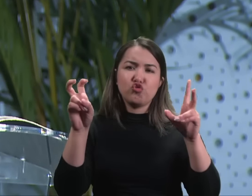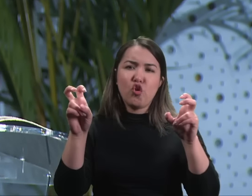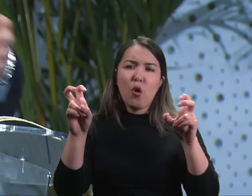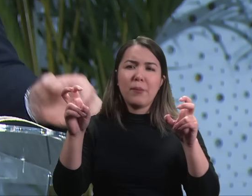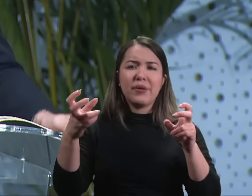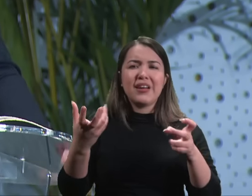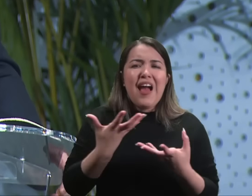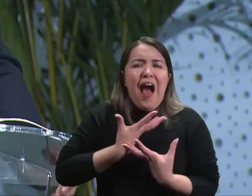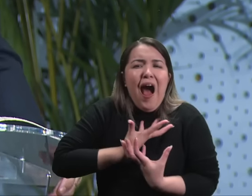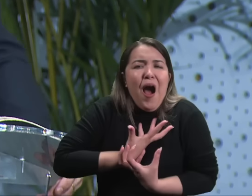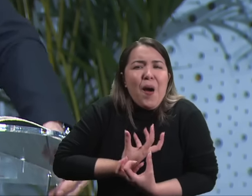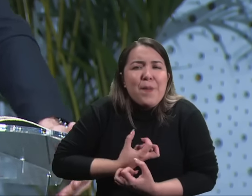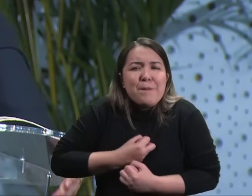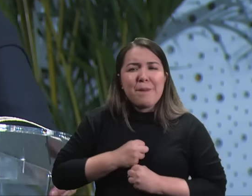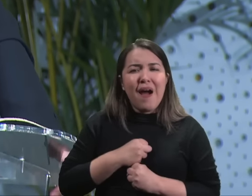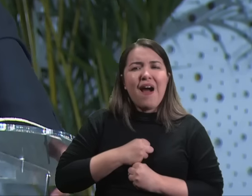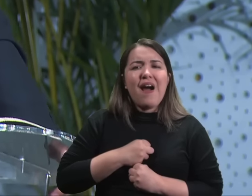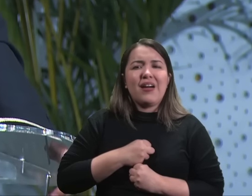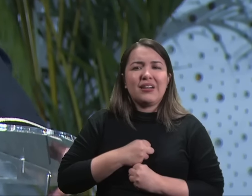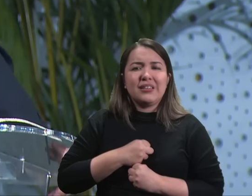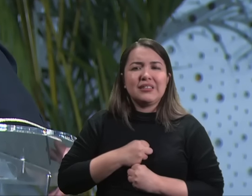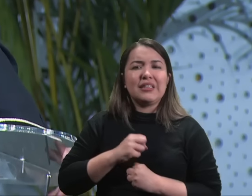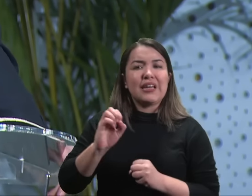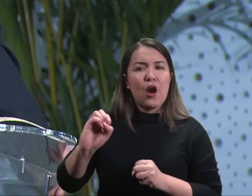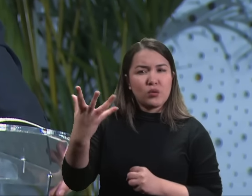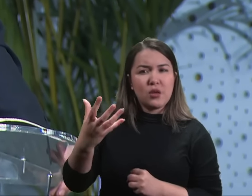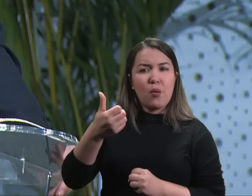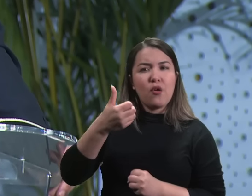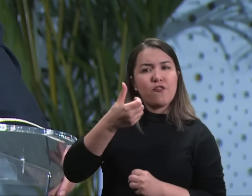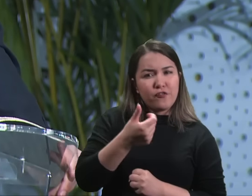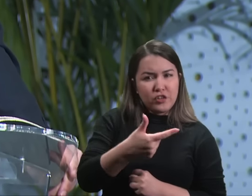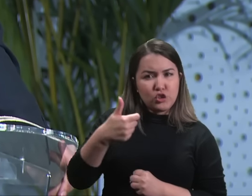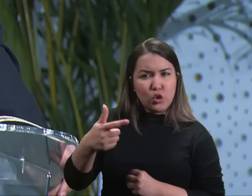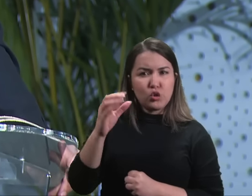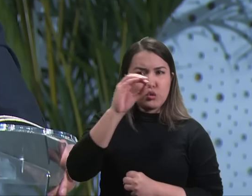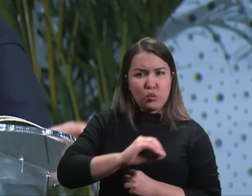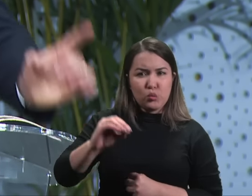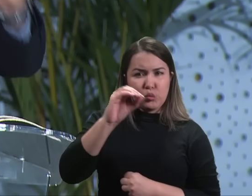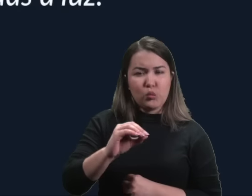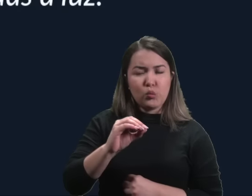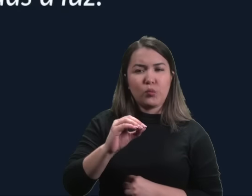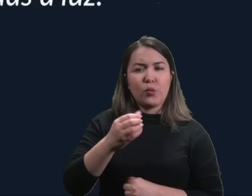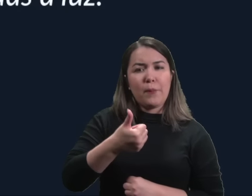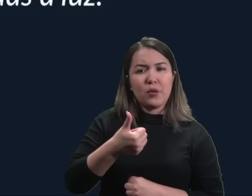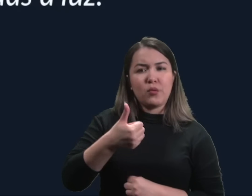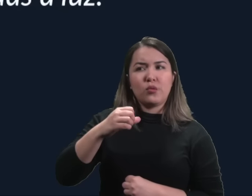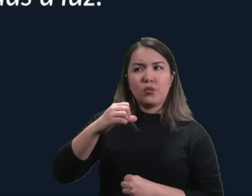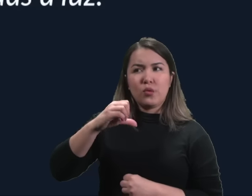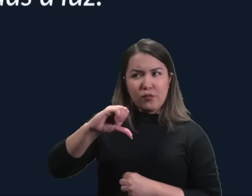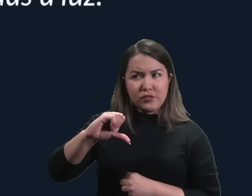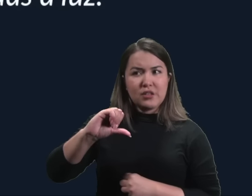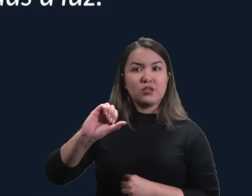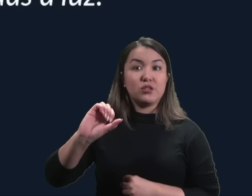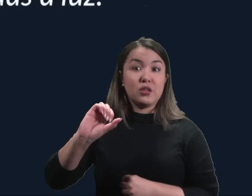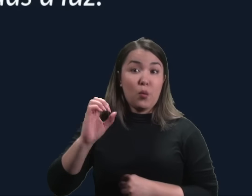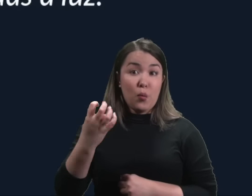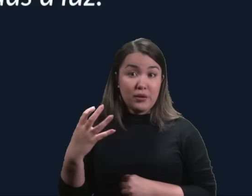amarga decepção que aconteceu em 22 de outubro de 1844 diz como resultado do